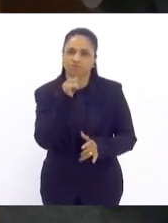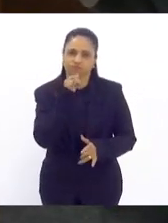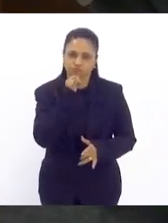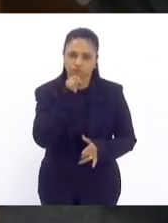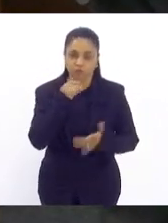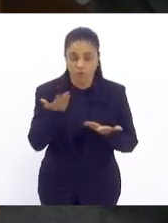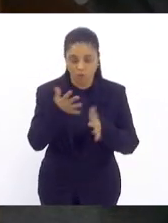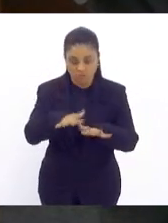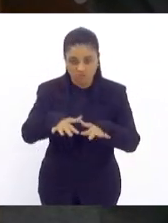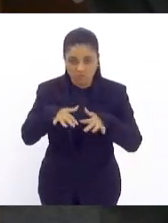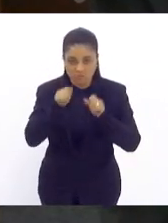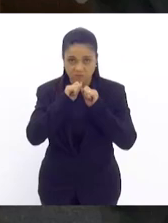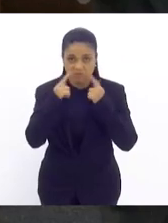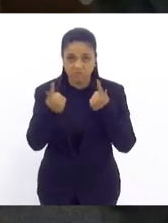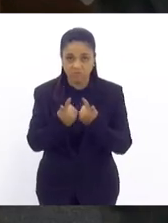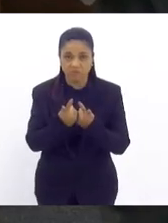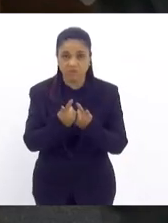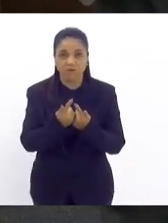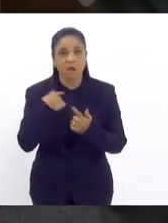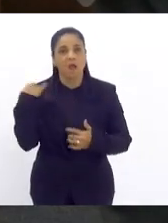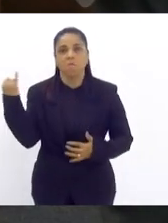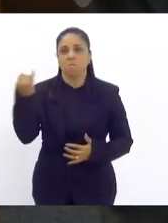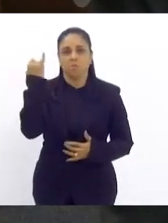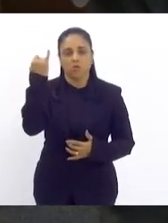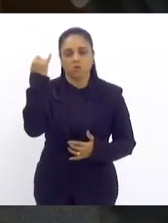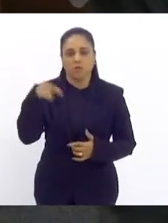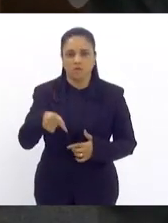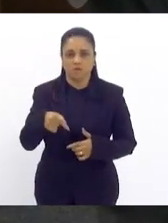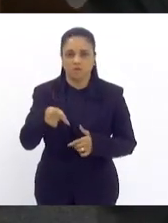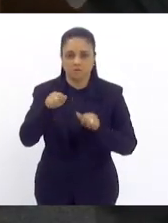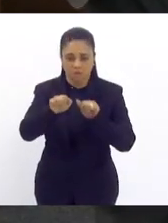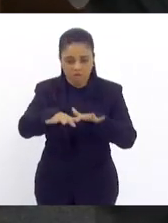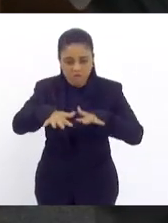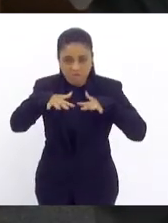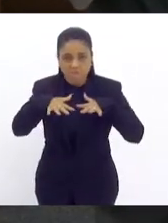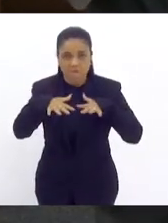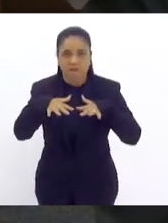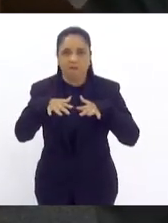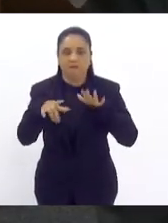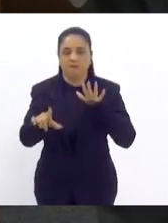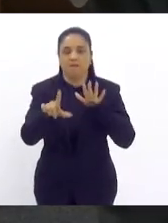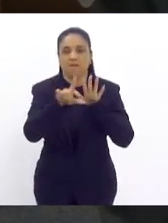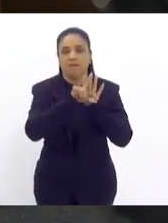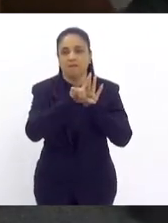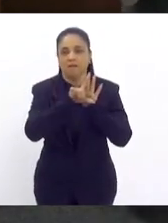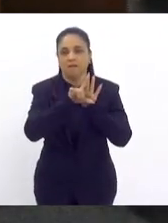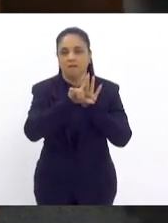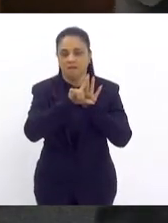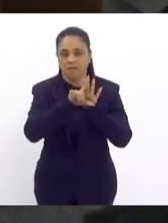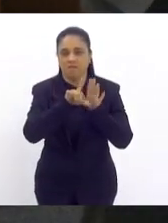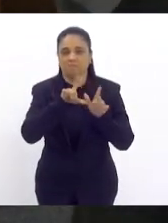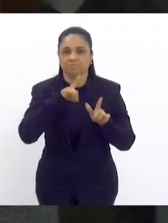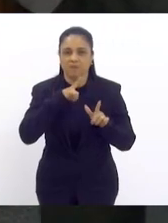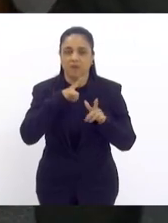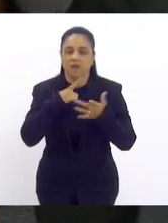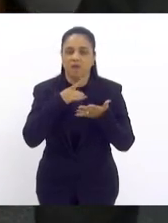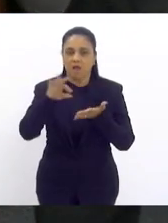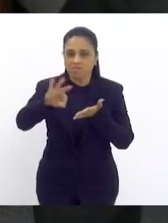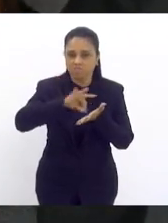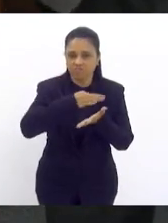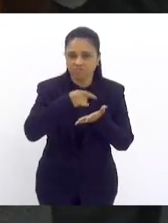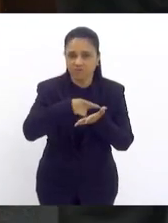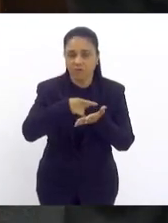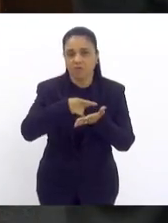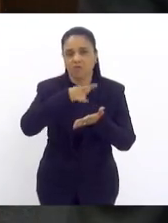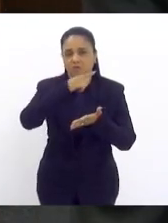Legislativa com a envergadura e com a importância que tem a Assembleia Legislativa para provar a Moção de repúdio para o presidente